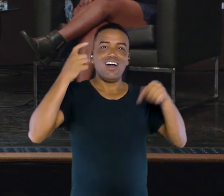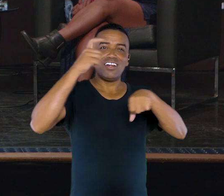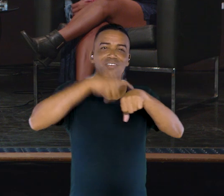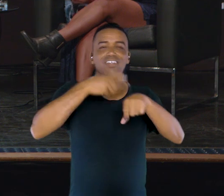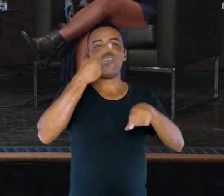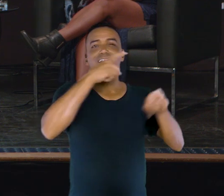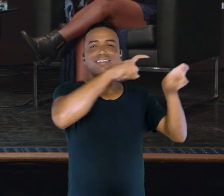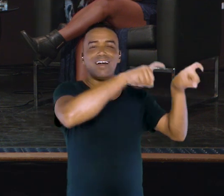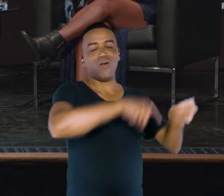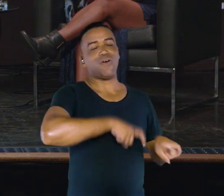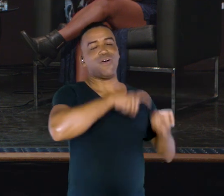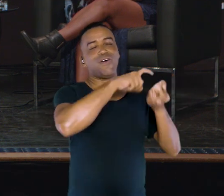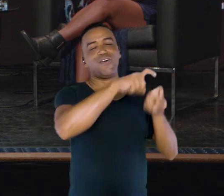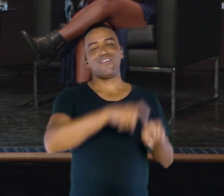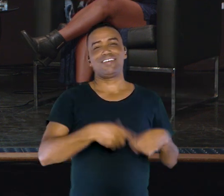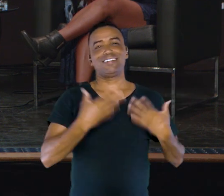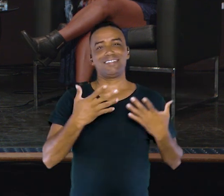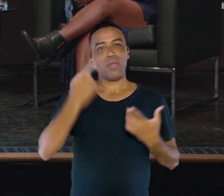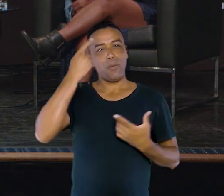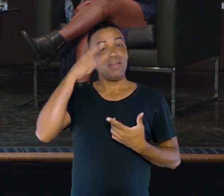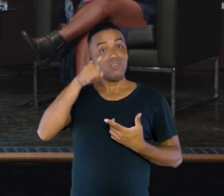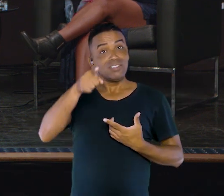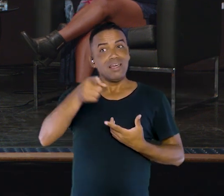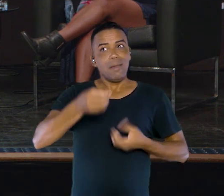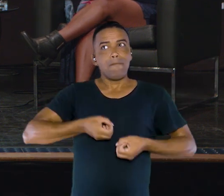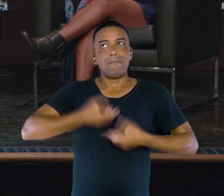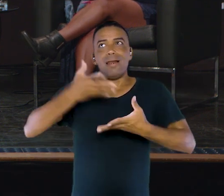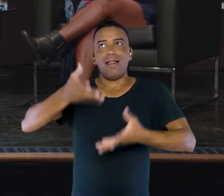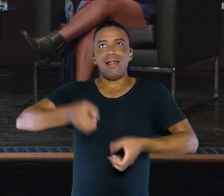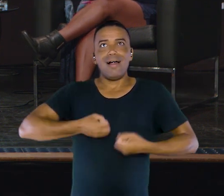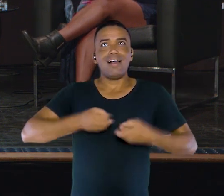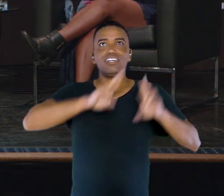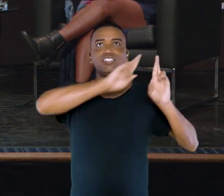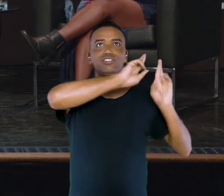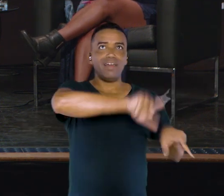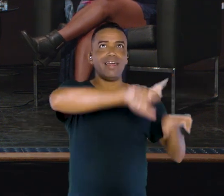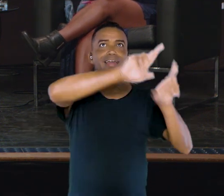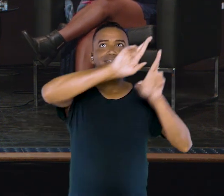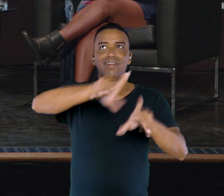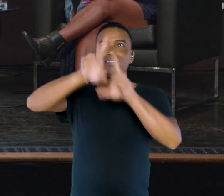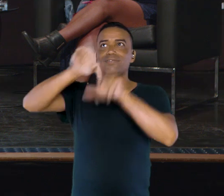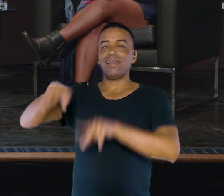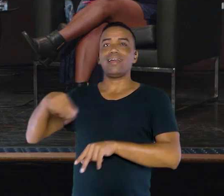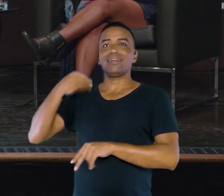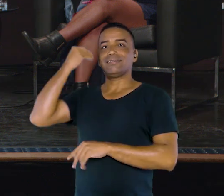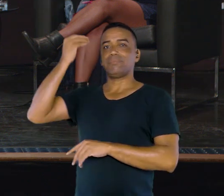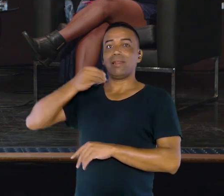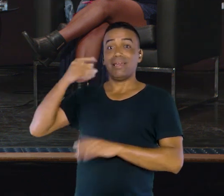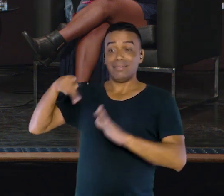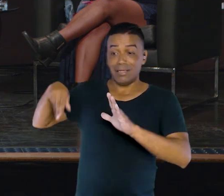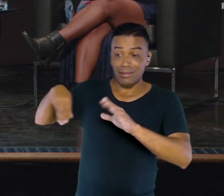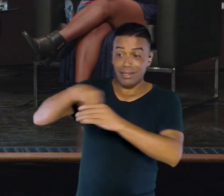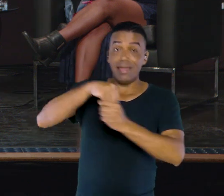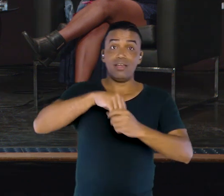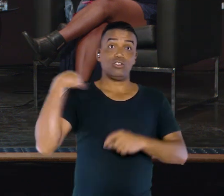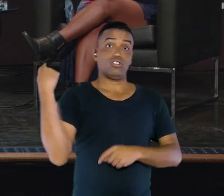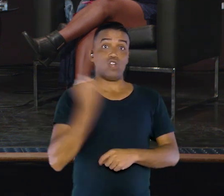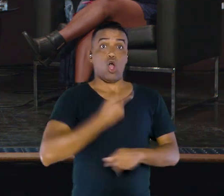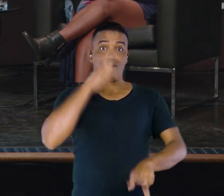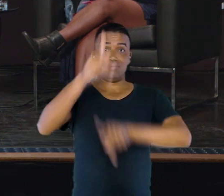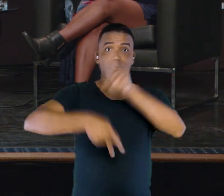gente? E eu penso que isso que você traz também sobre as diferenças de experiência, mesmo entre os nossos povos, é